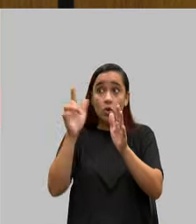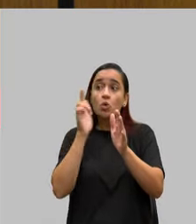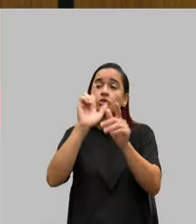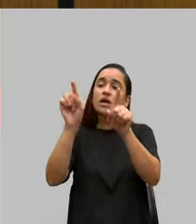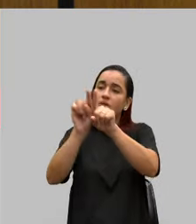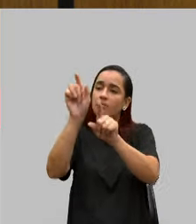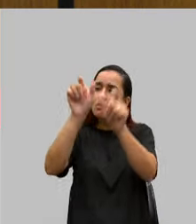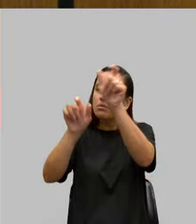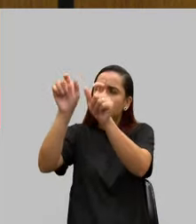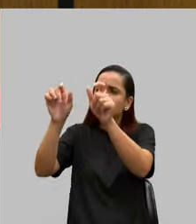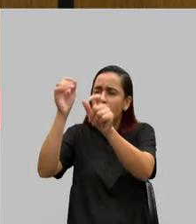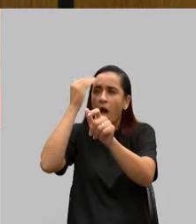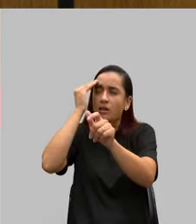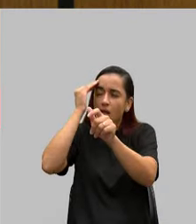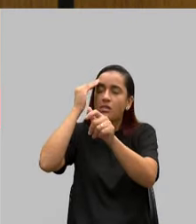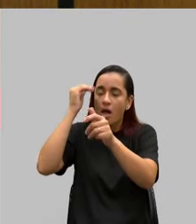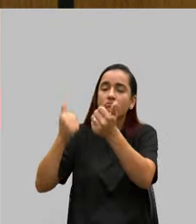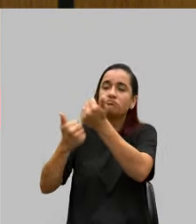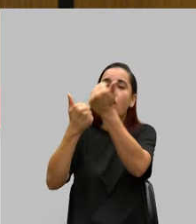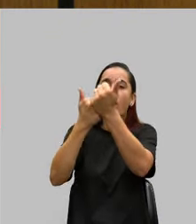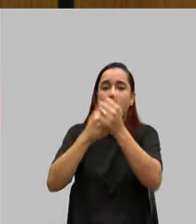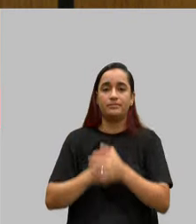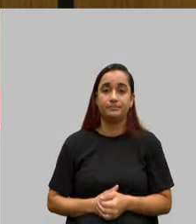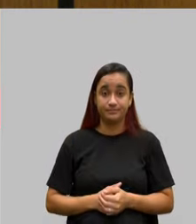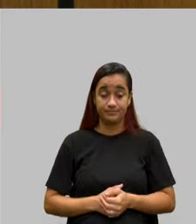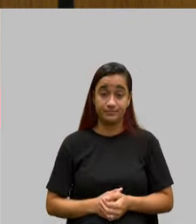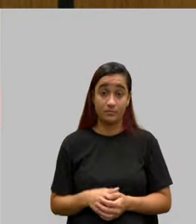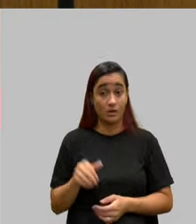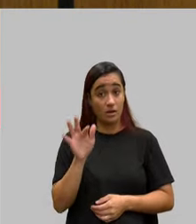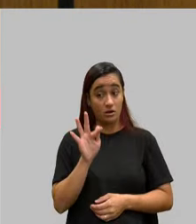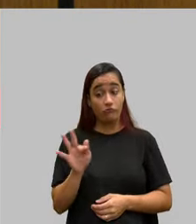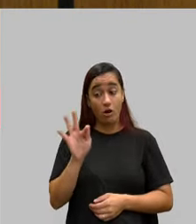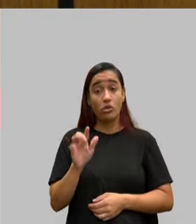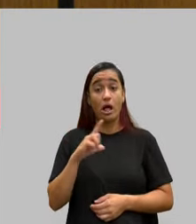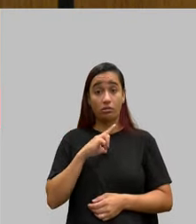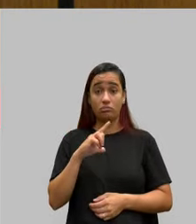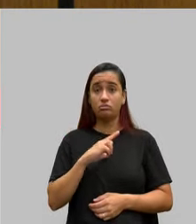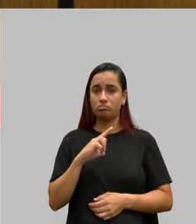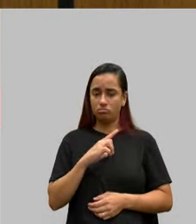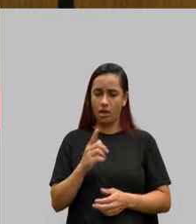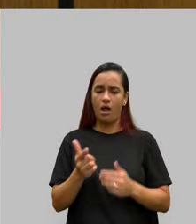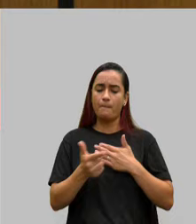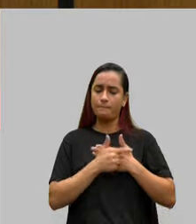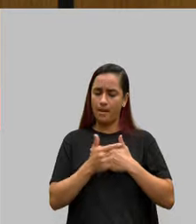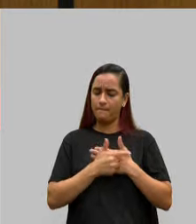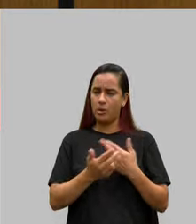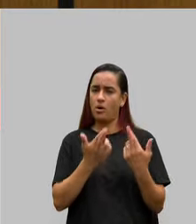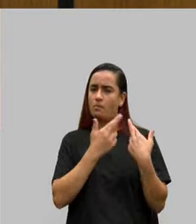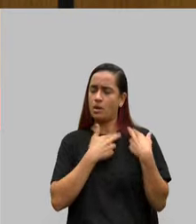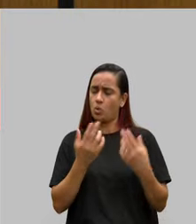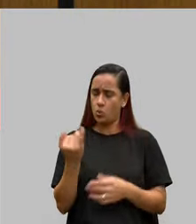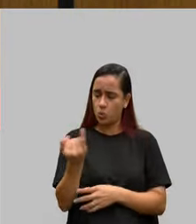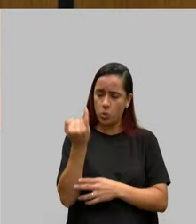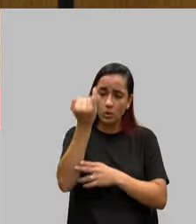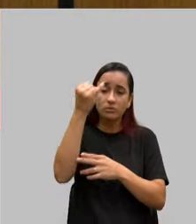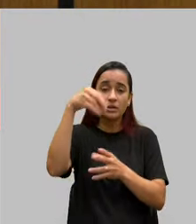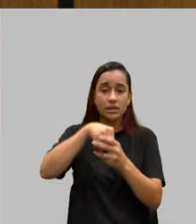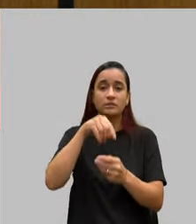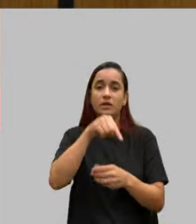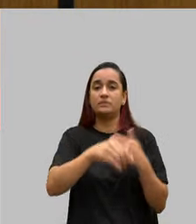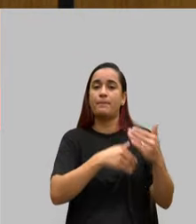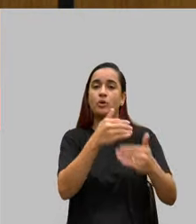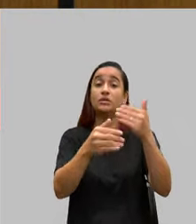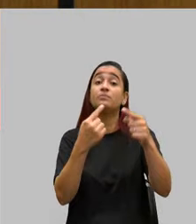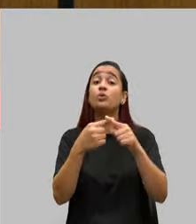apoiem as Universidades T um papel muito grande nesse processo a ciência ela precisa ser inclusiva